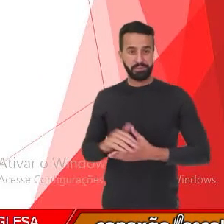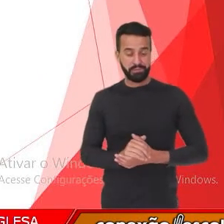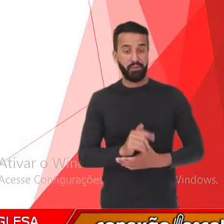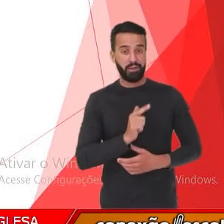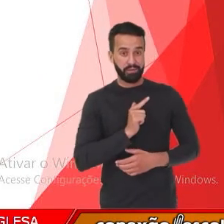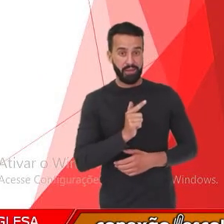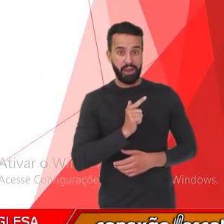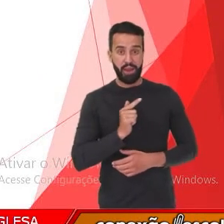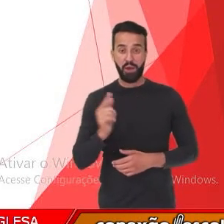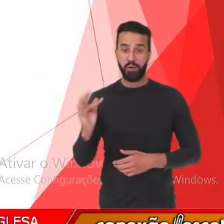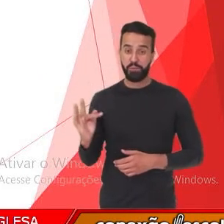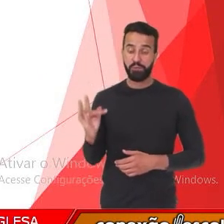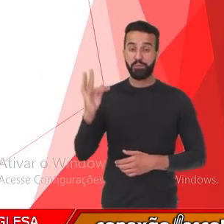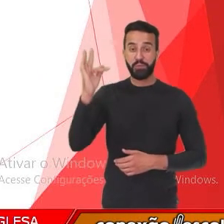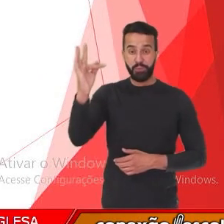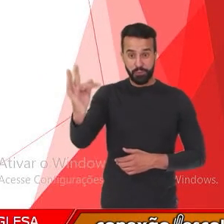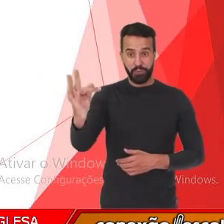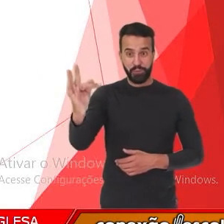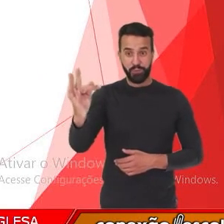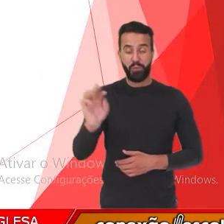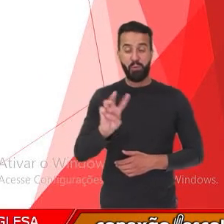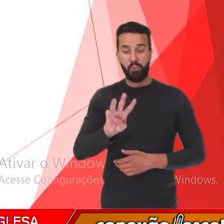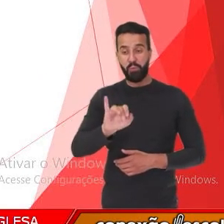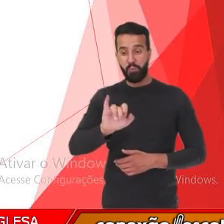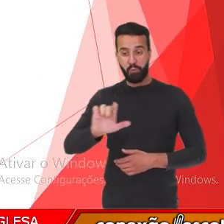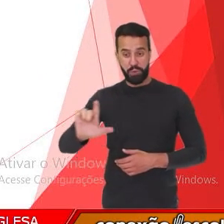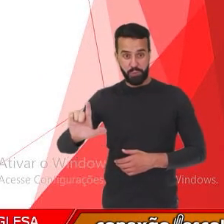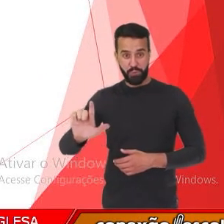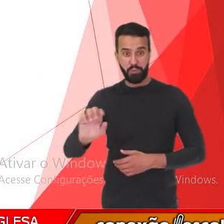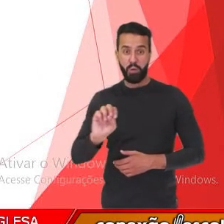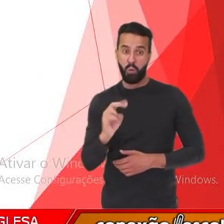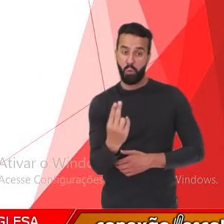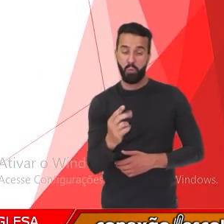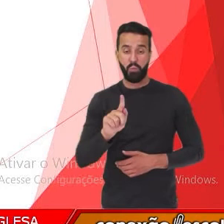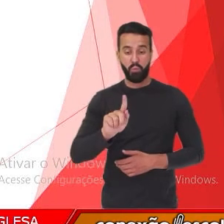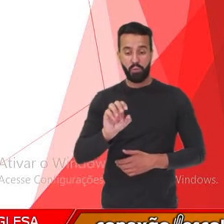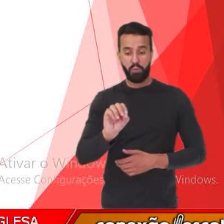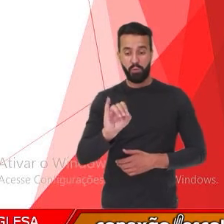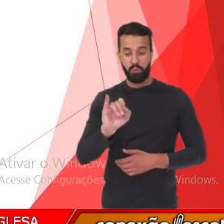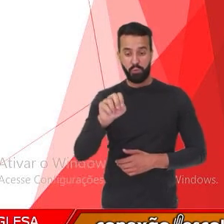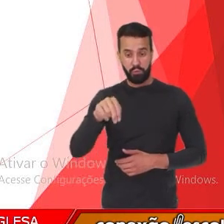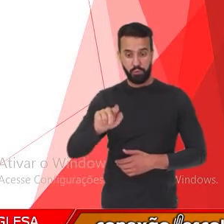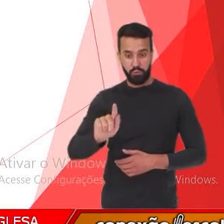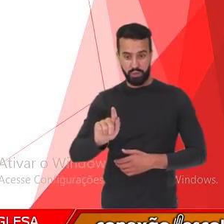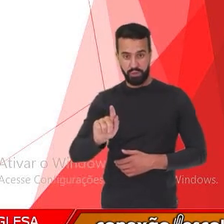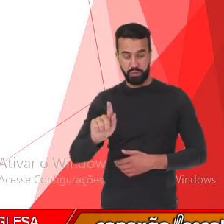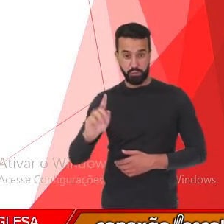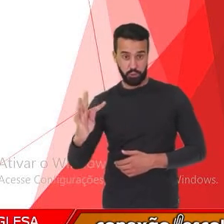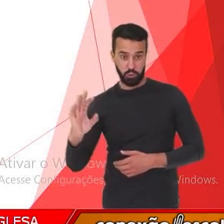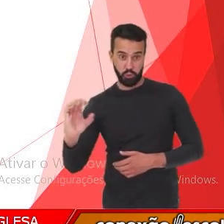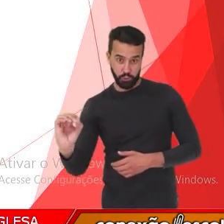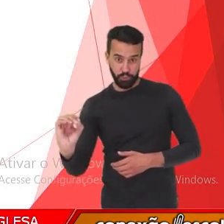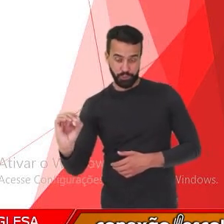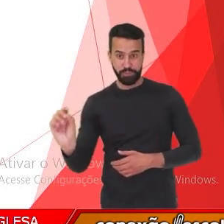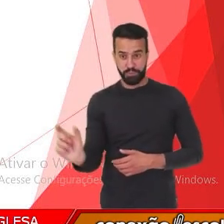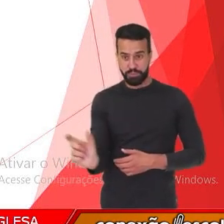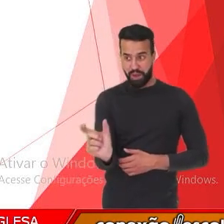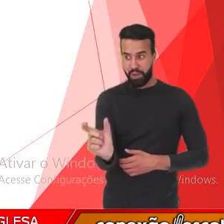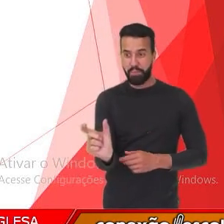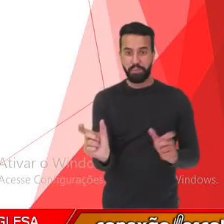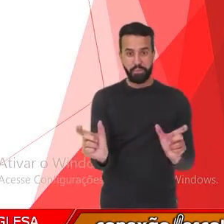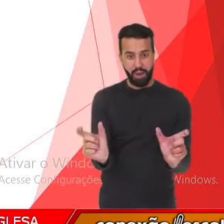do futuro, seja com o will aqui ou o going to. Para nós elaborarmos